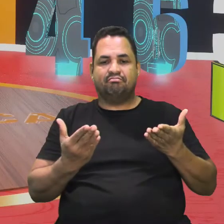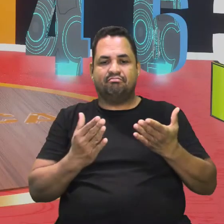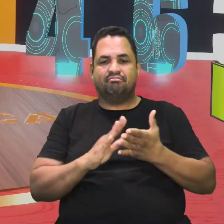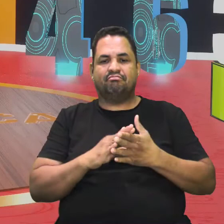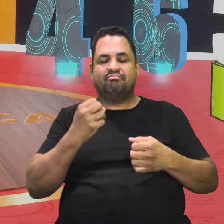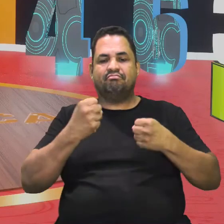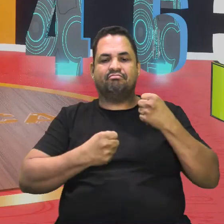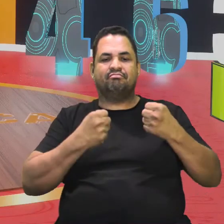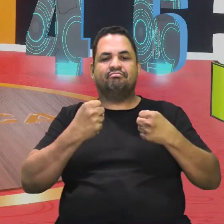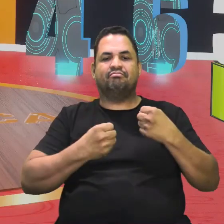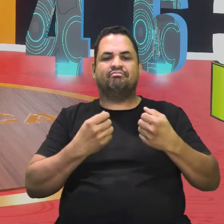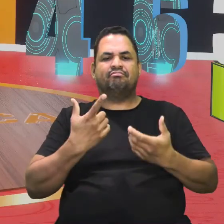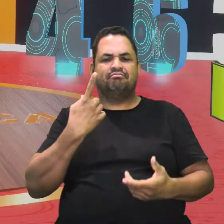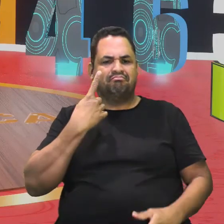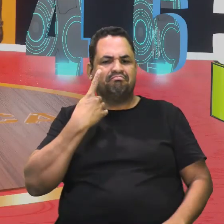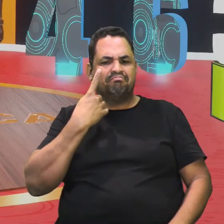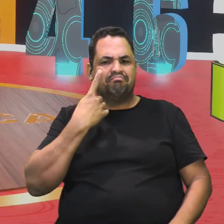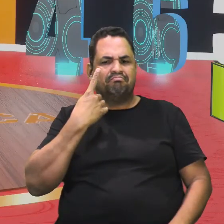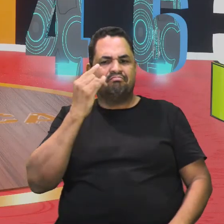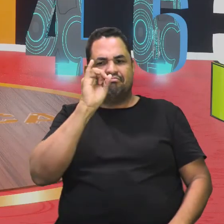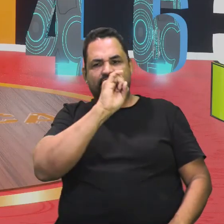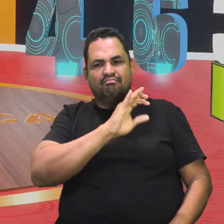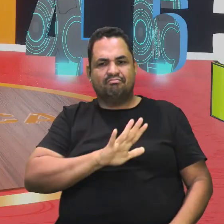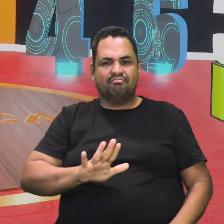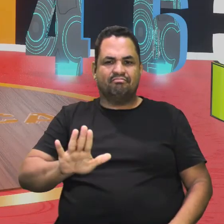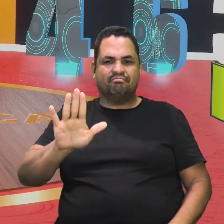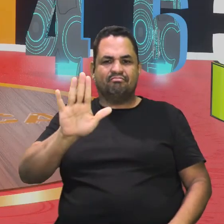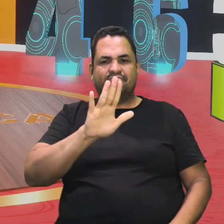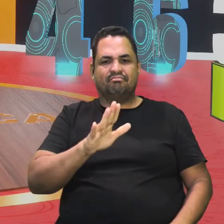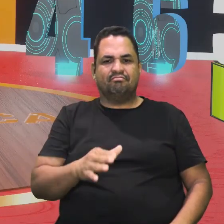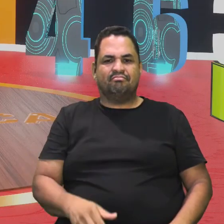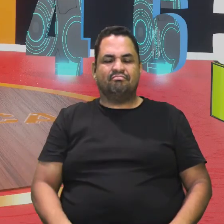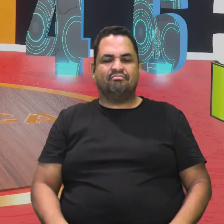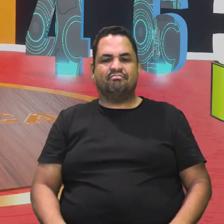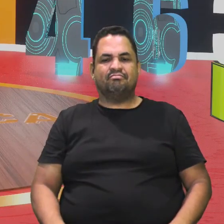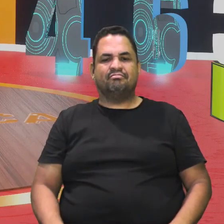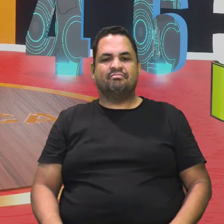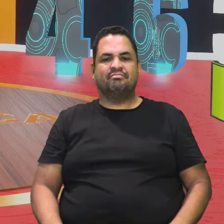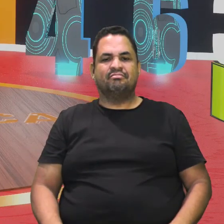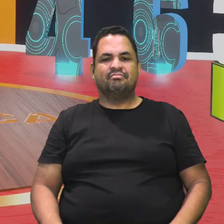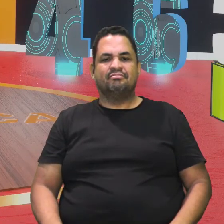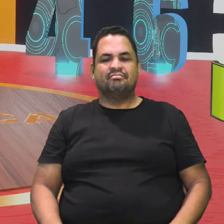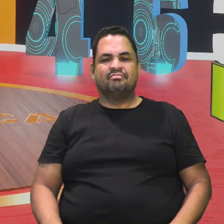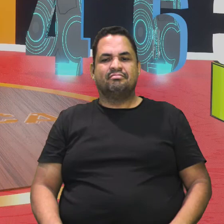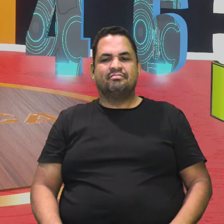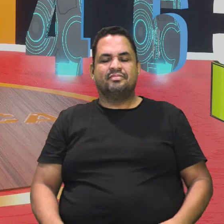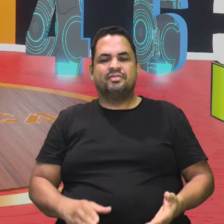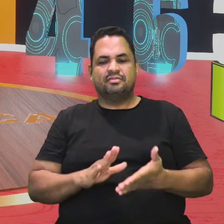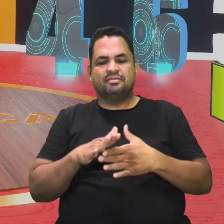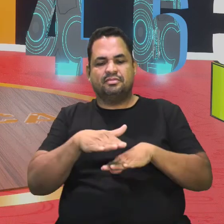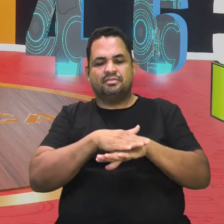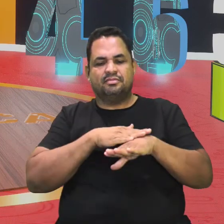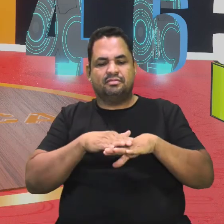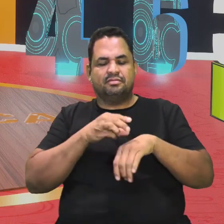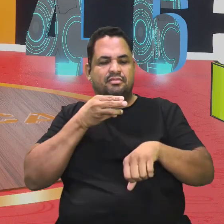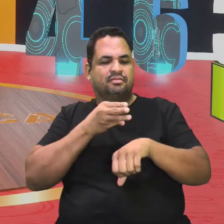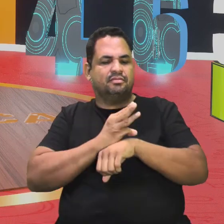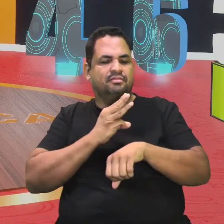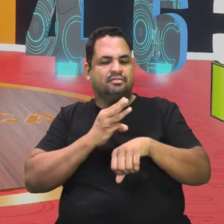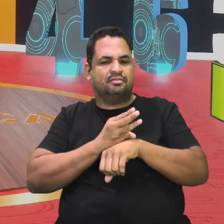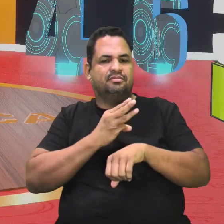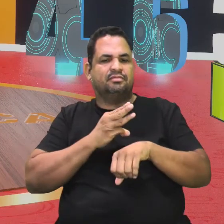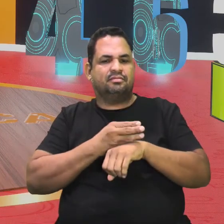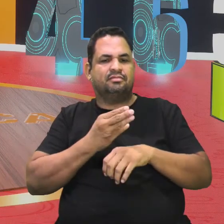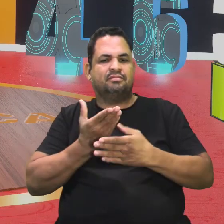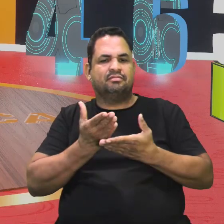que carro é esse. Só pela figurinha? Uai, quando você está conversando no WhatsApp ou no Instagram com alguém... Você